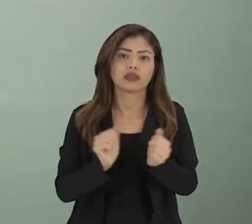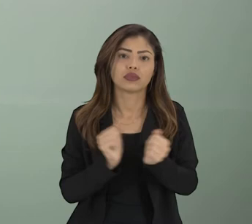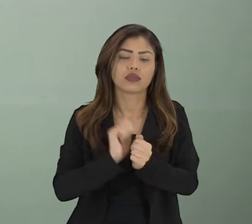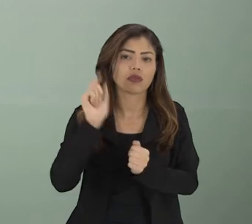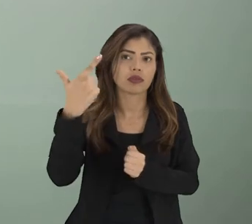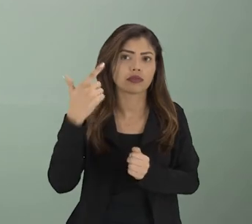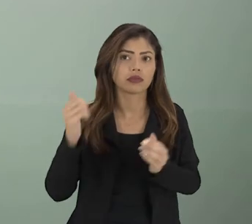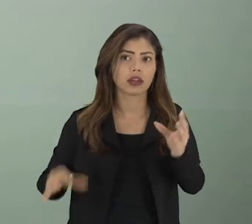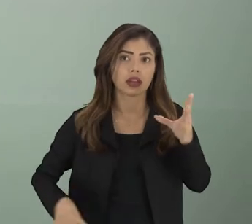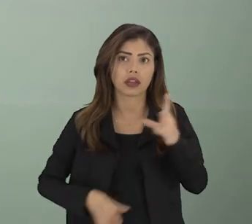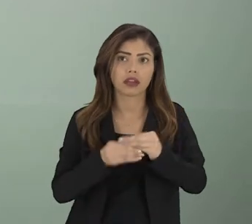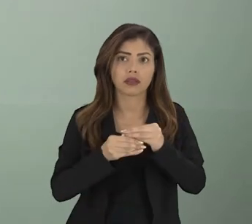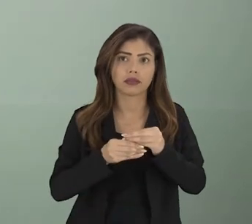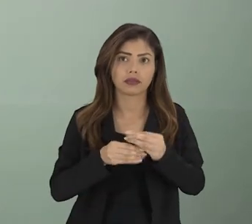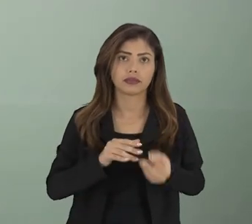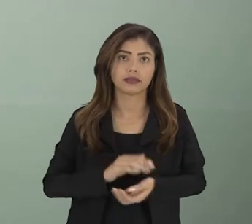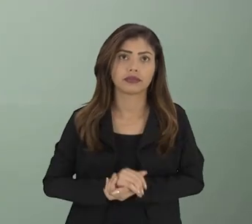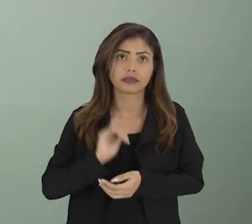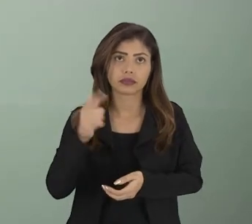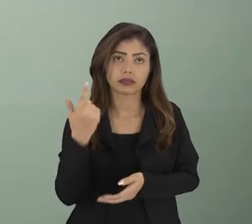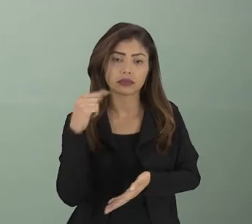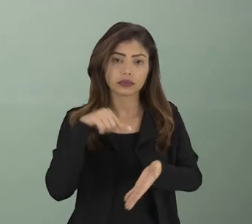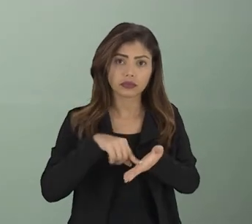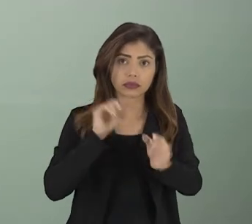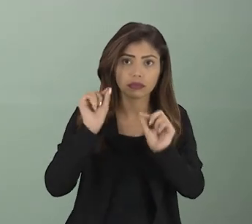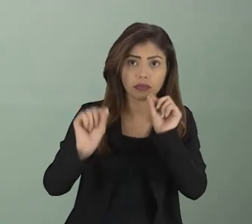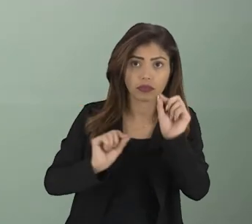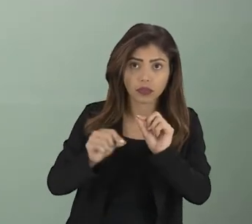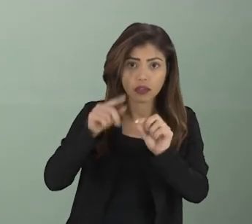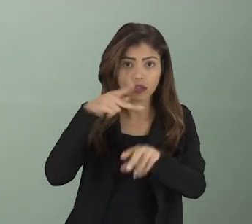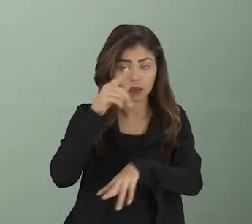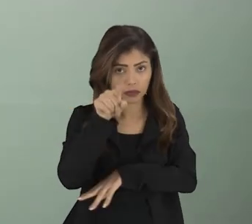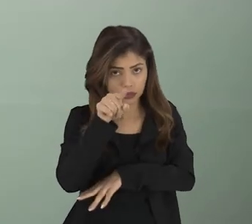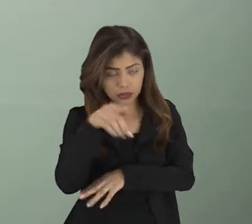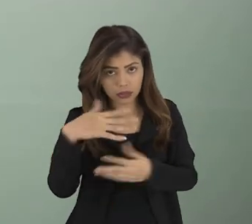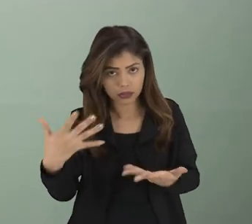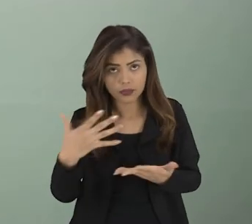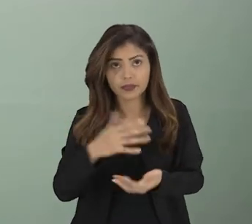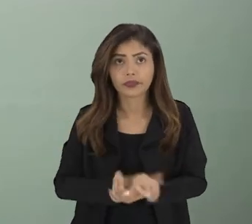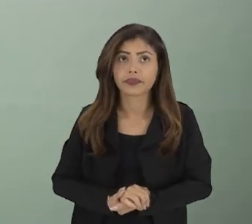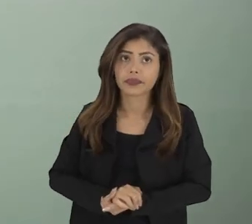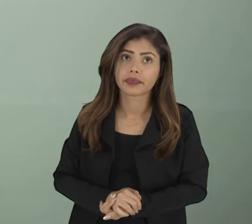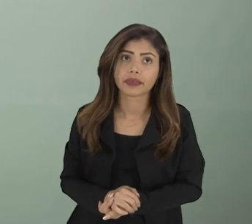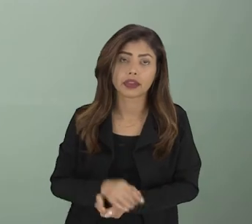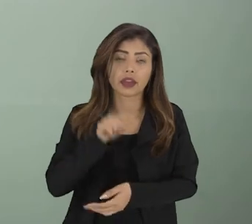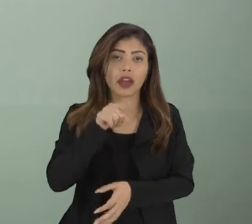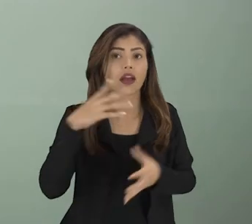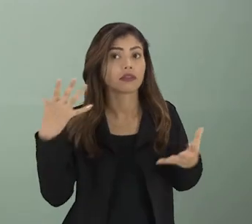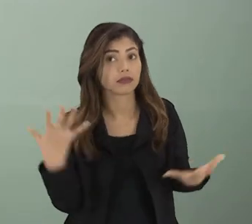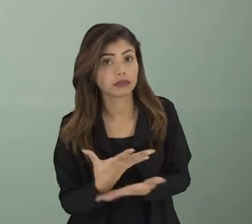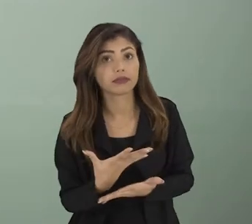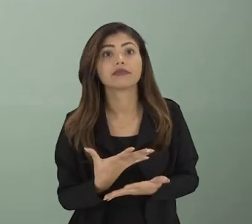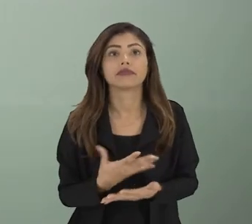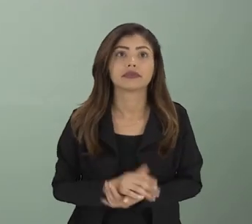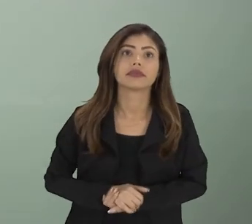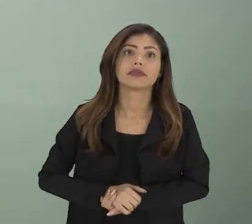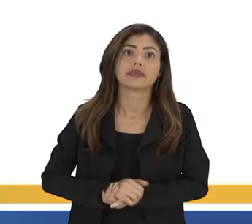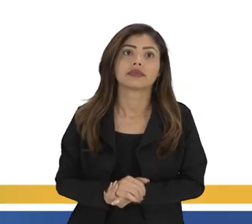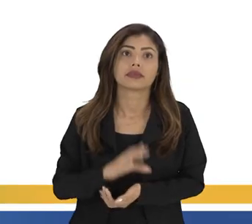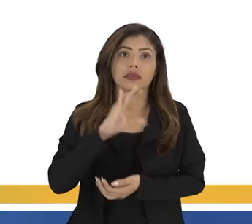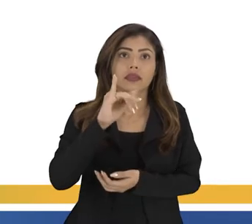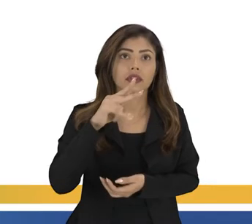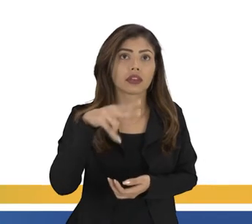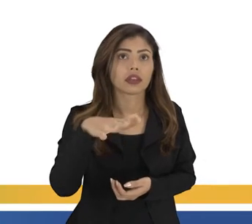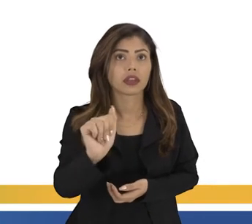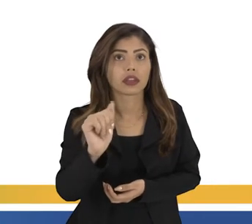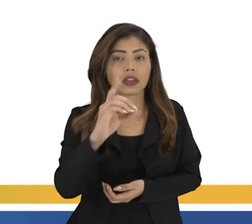complementar e outro ponto que eu tava falando porque eu ia falar para vocês aquele momento é justamente agora olha o cisma do